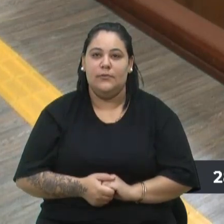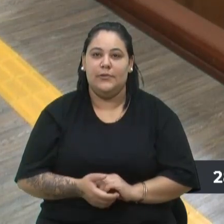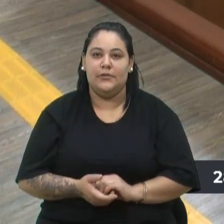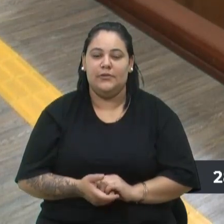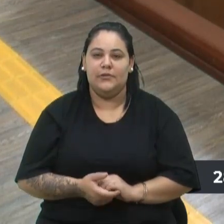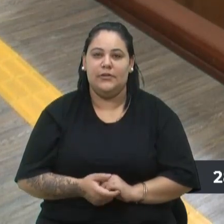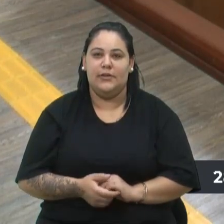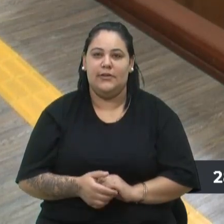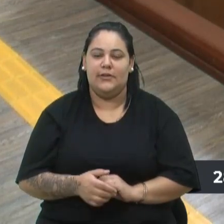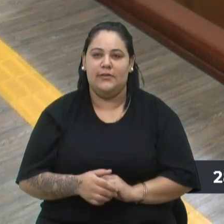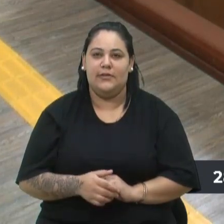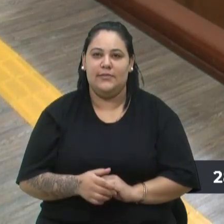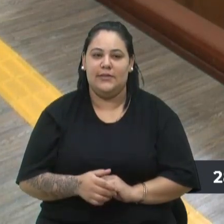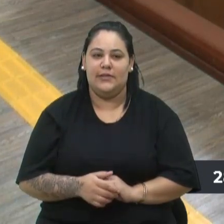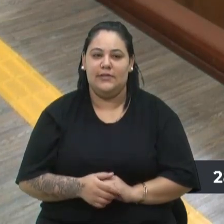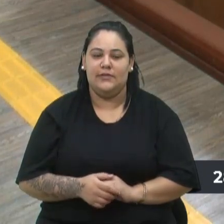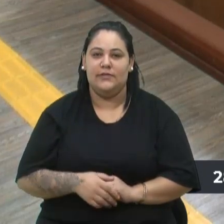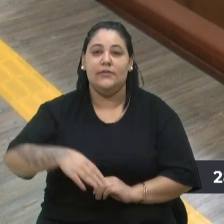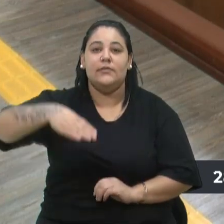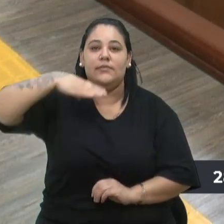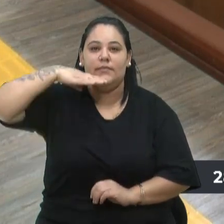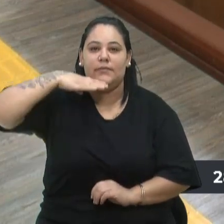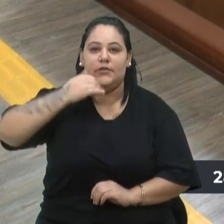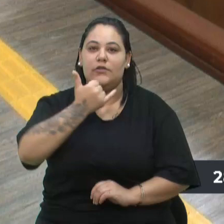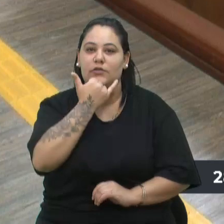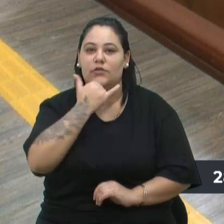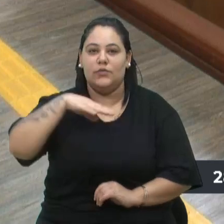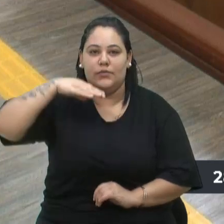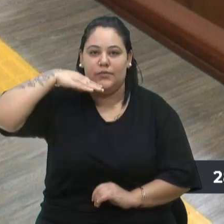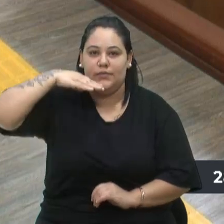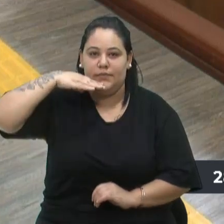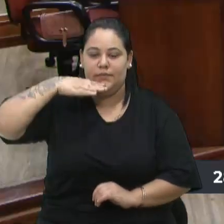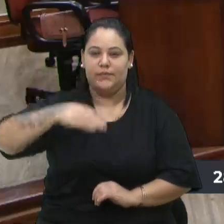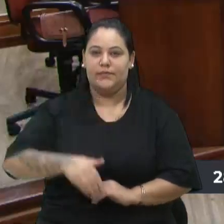possível. Sua parte, vereador Scalco.